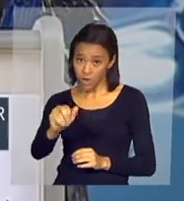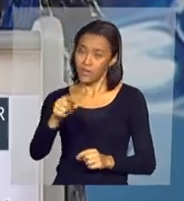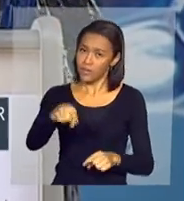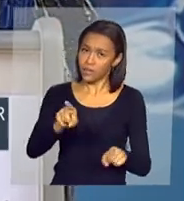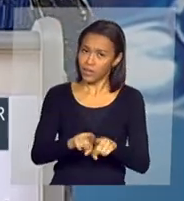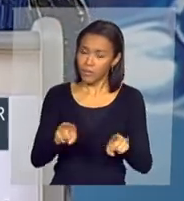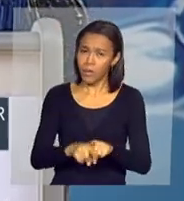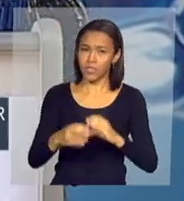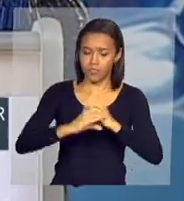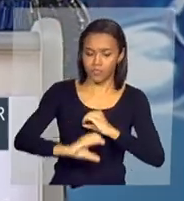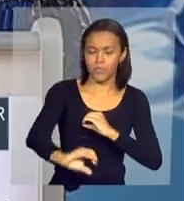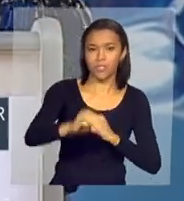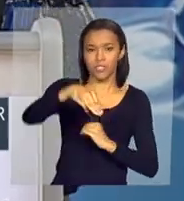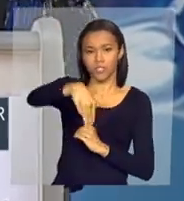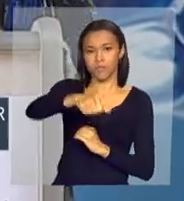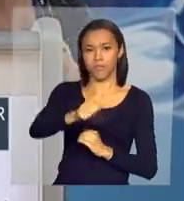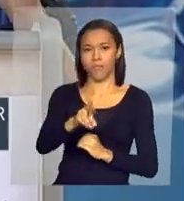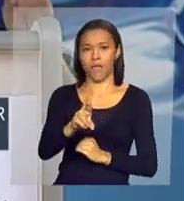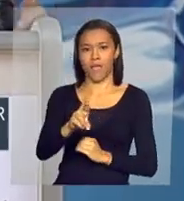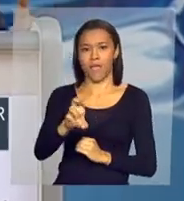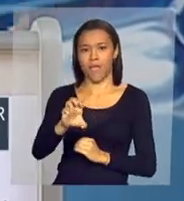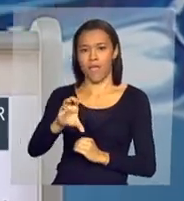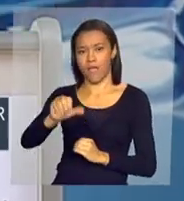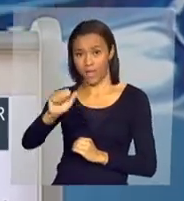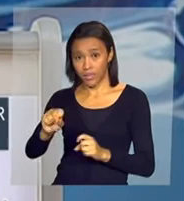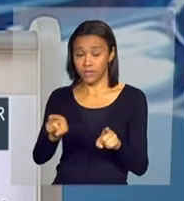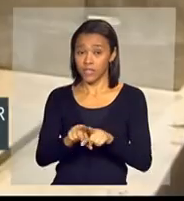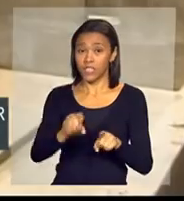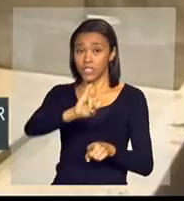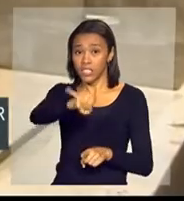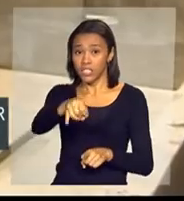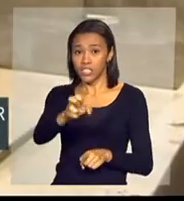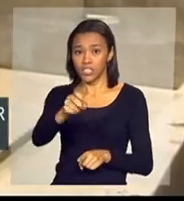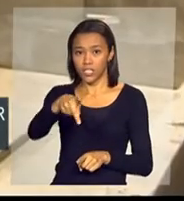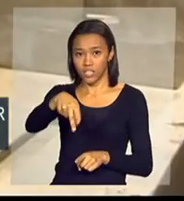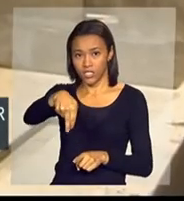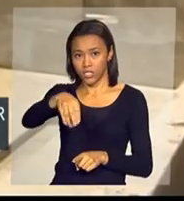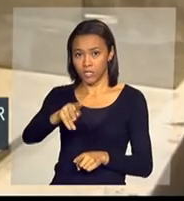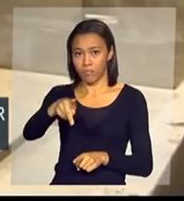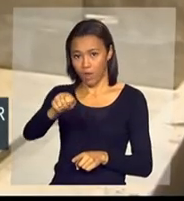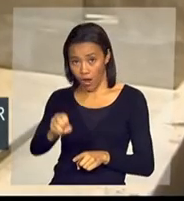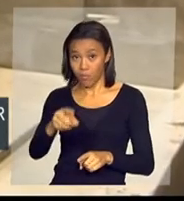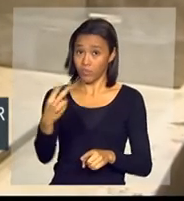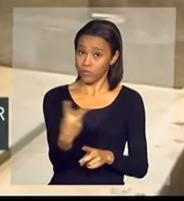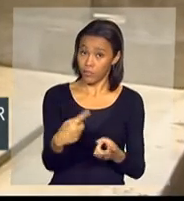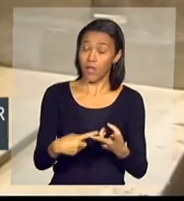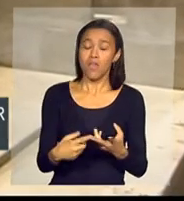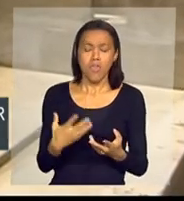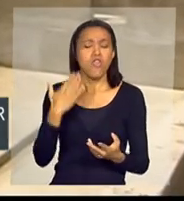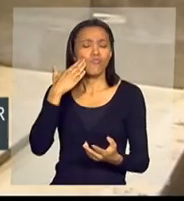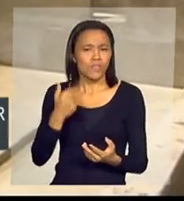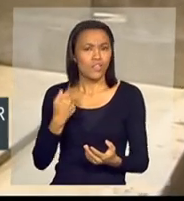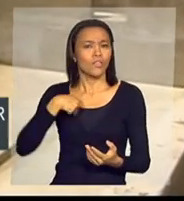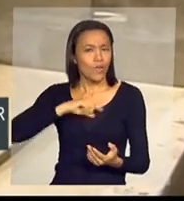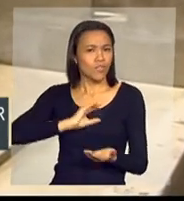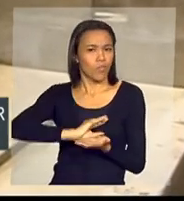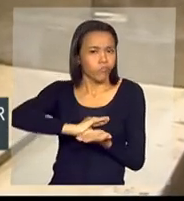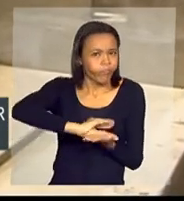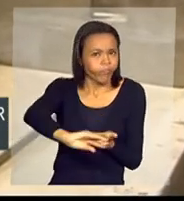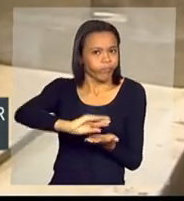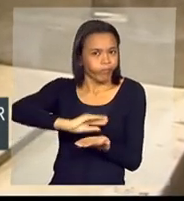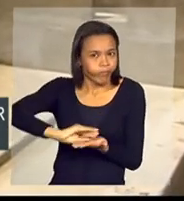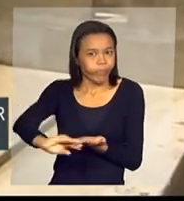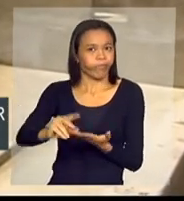de Marrecas e Genipapo. Mas eu sei que aqui nós estamos investindo muito.